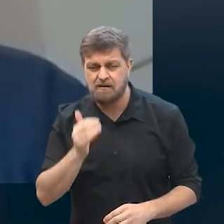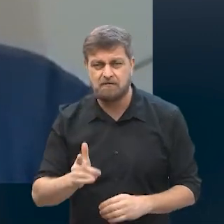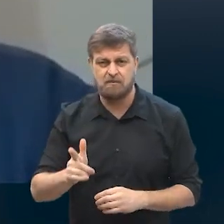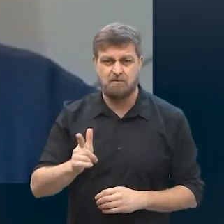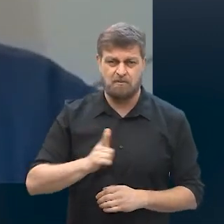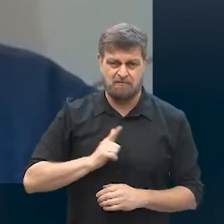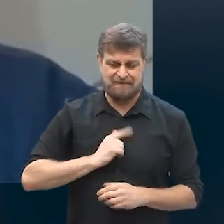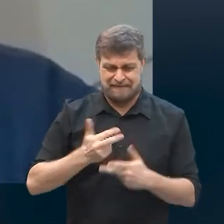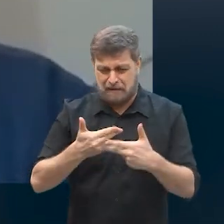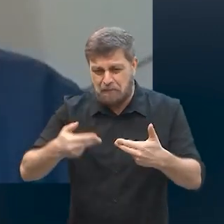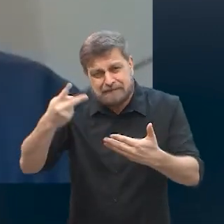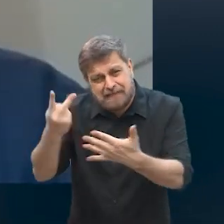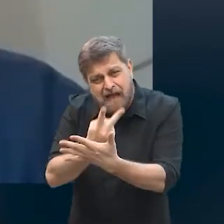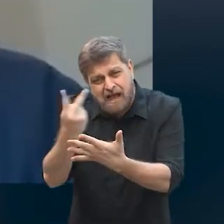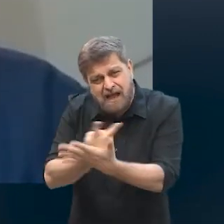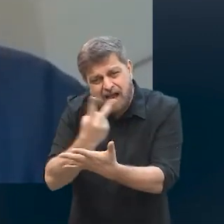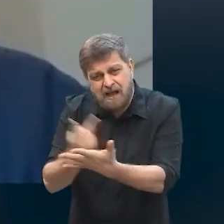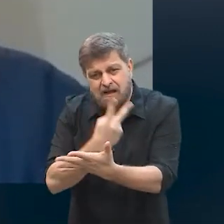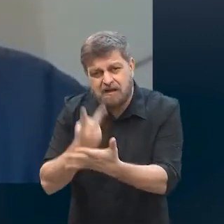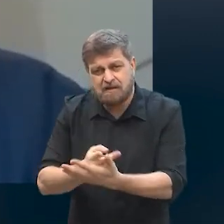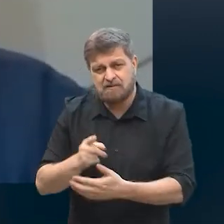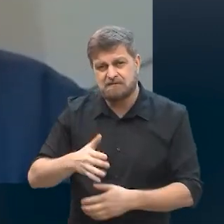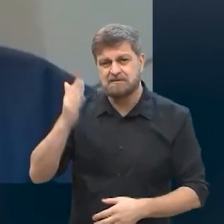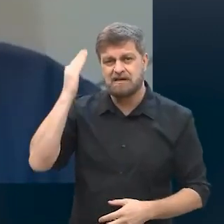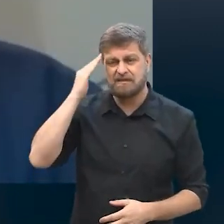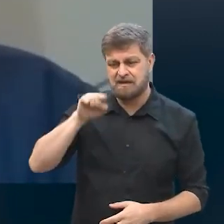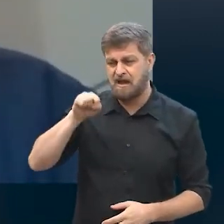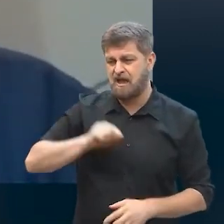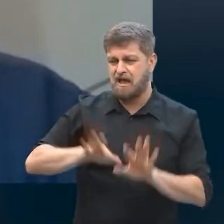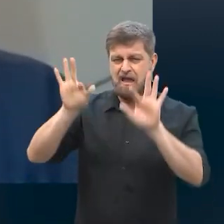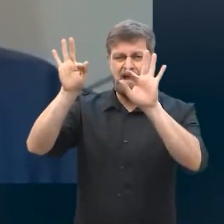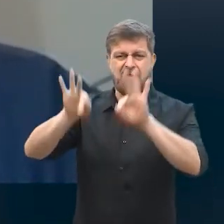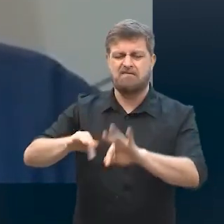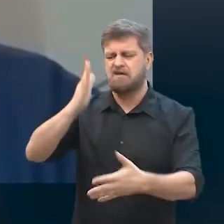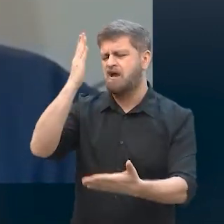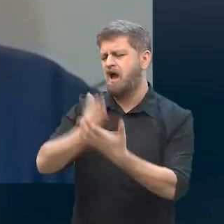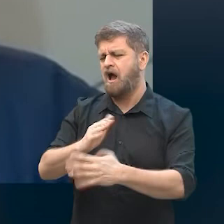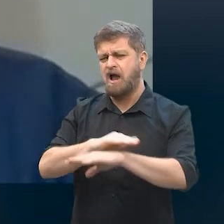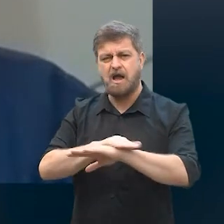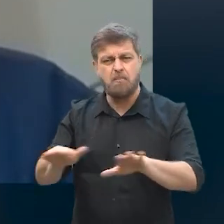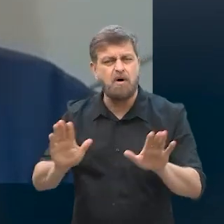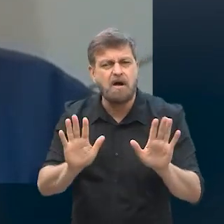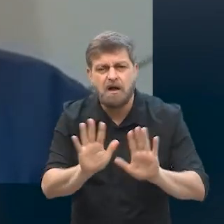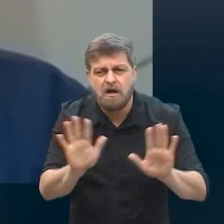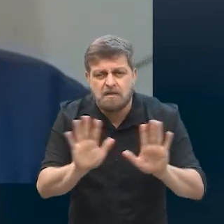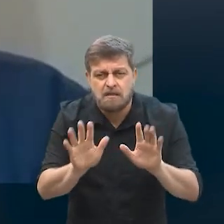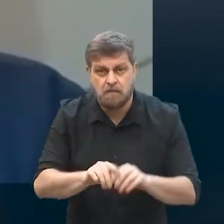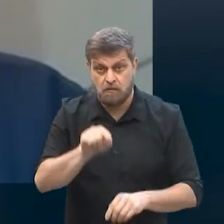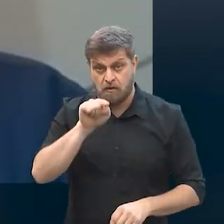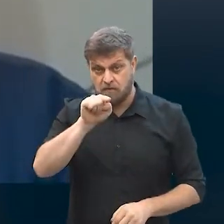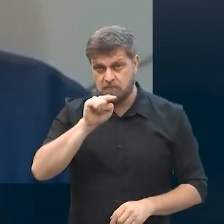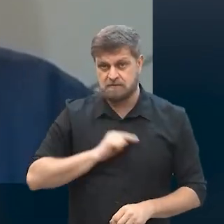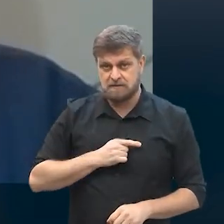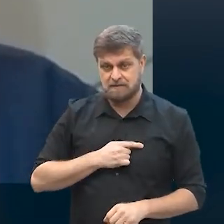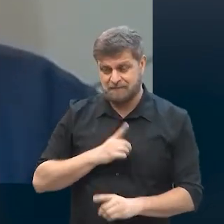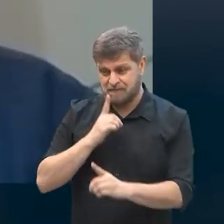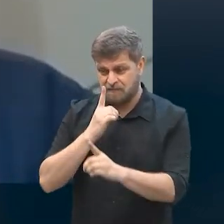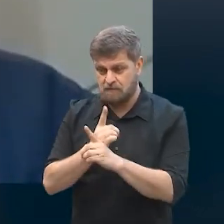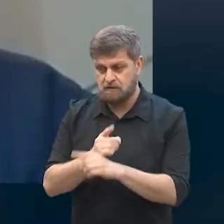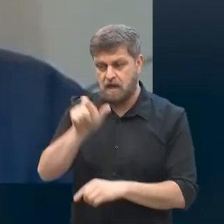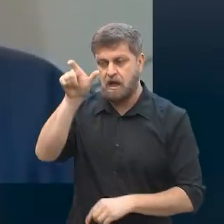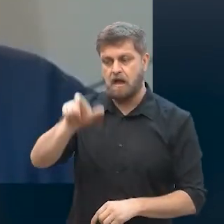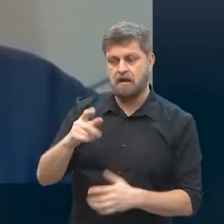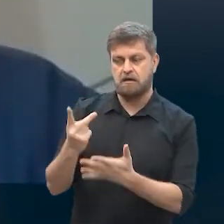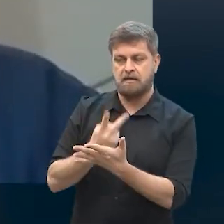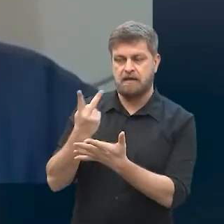algo que esteja errado, entender que aquilo é o fim, né? Talvez você encontre a forma de não